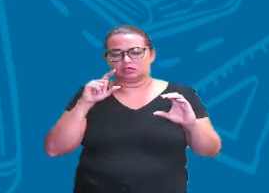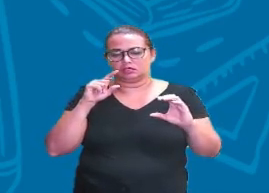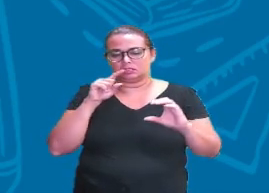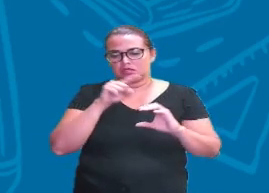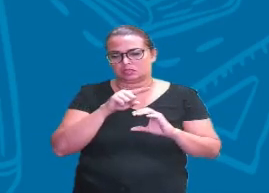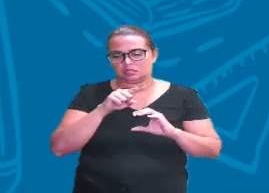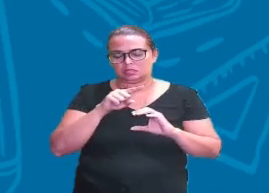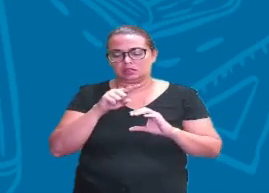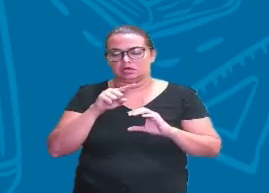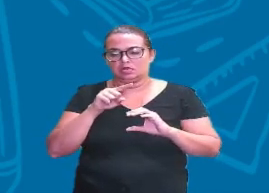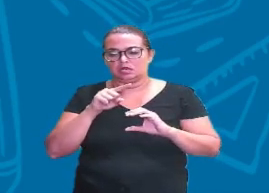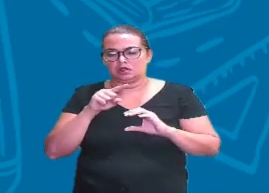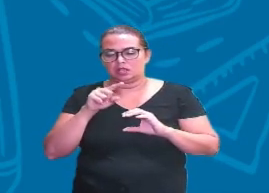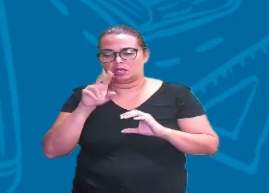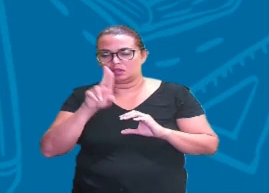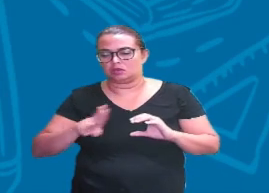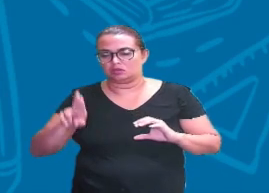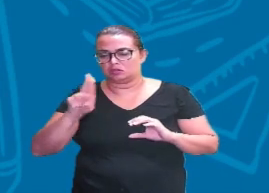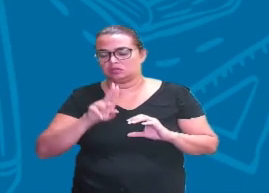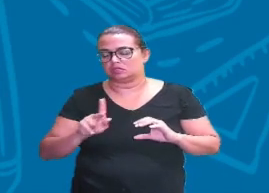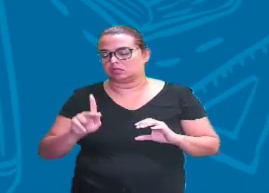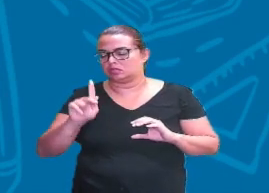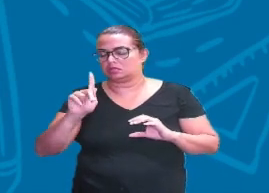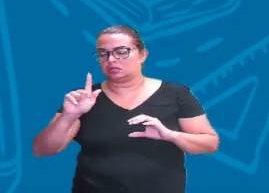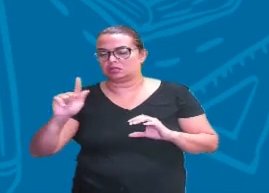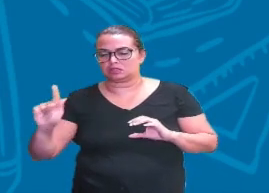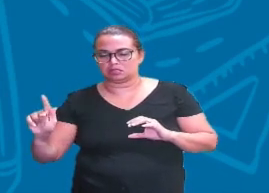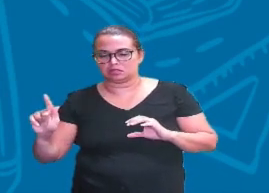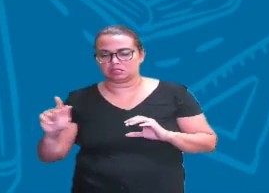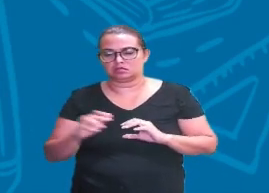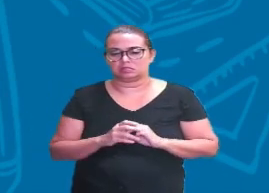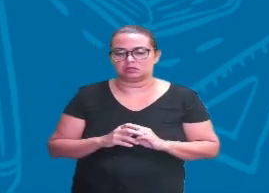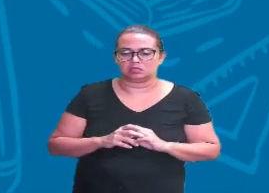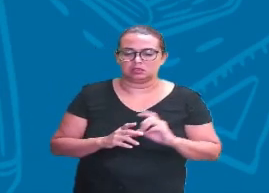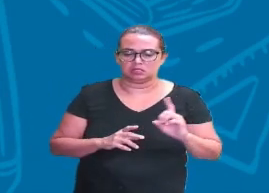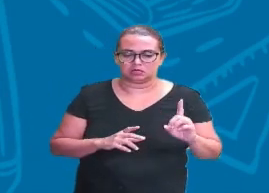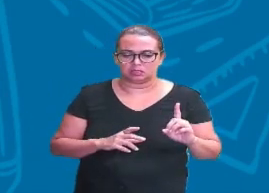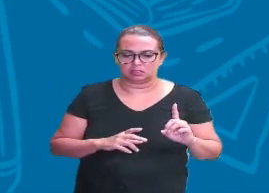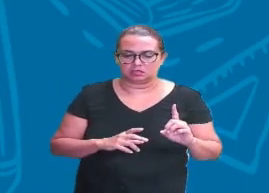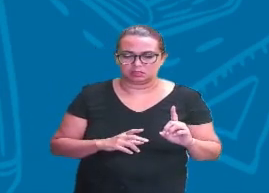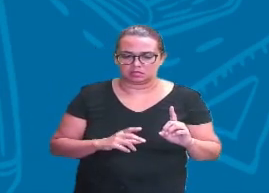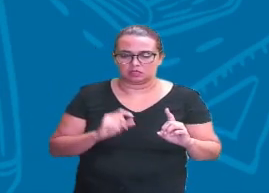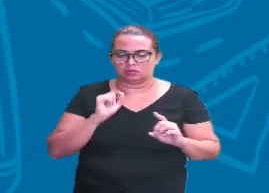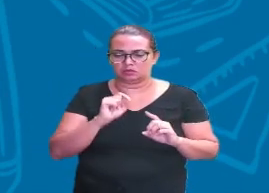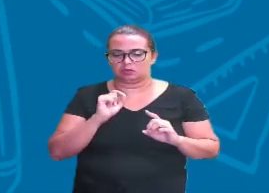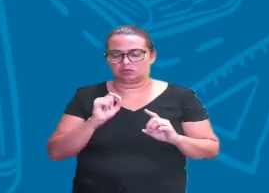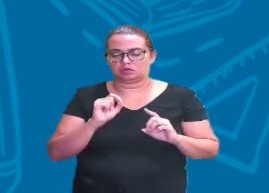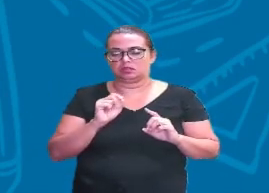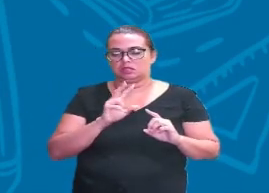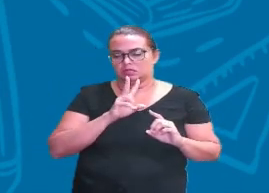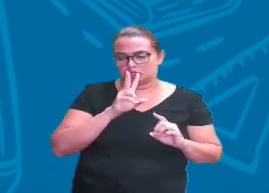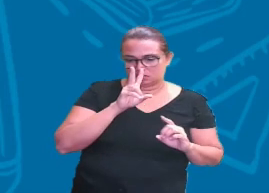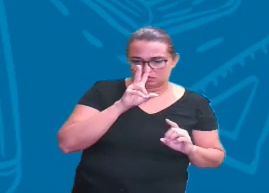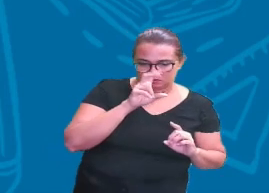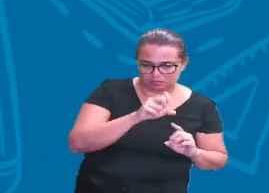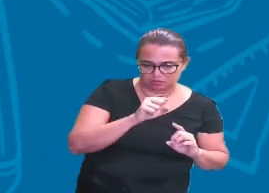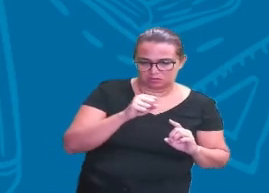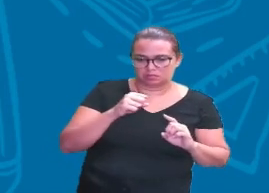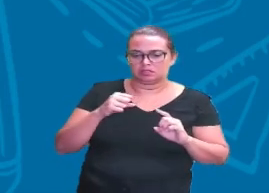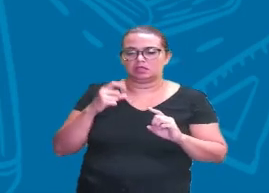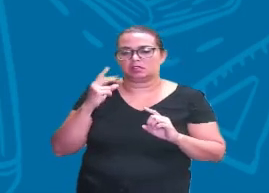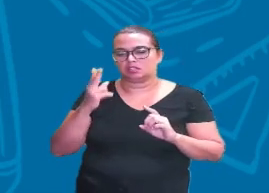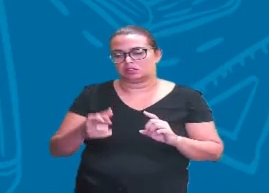Cuja unidade é medida em quilograma. E letra D, cuja intensidade é o produto da massa do corpo pela aceleração